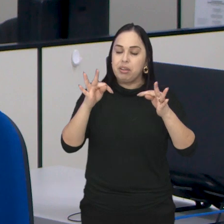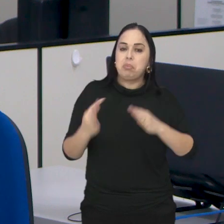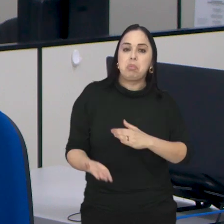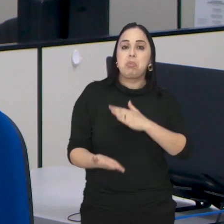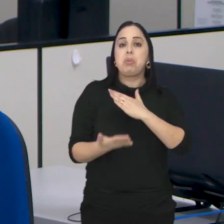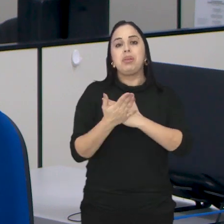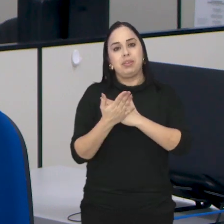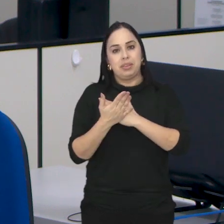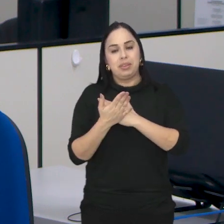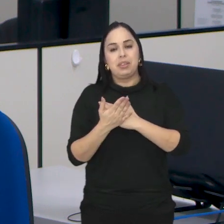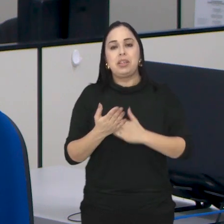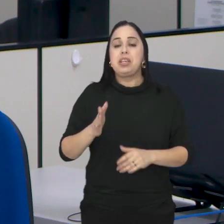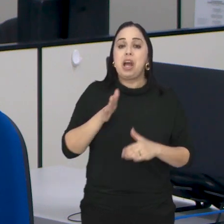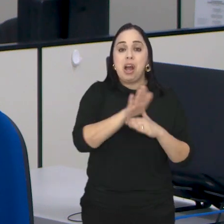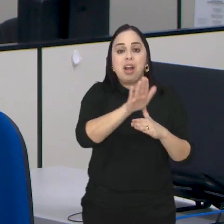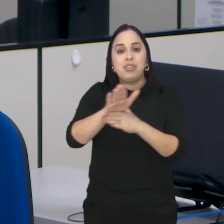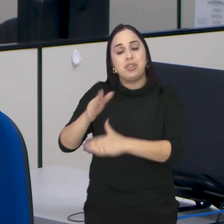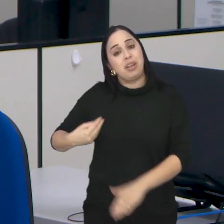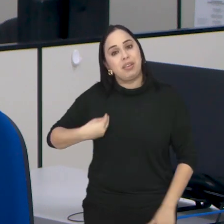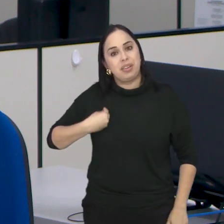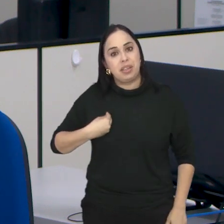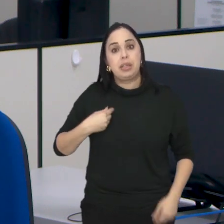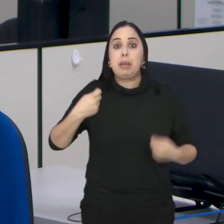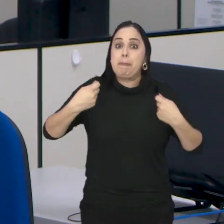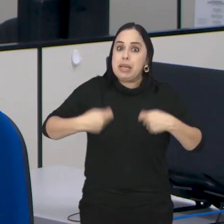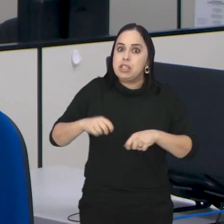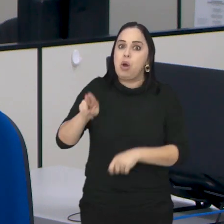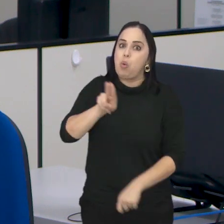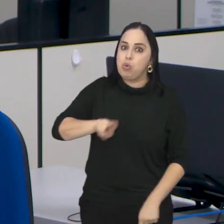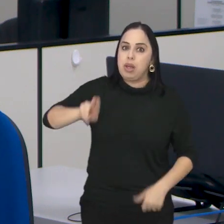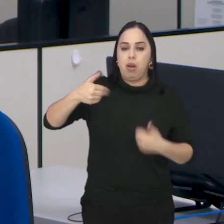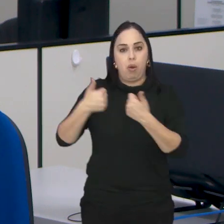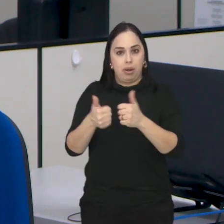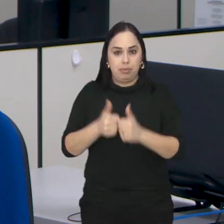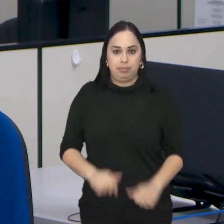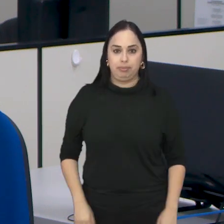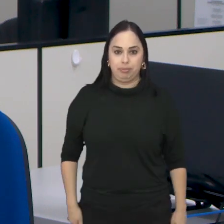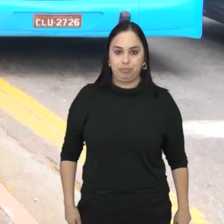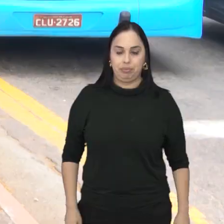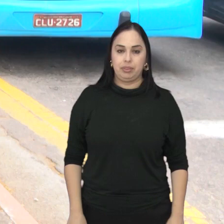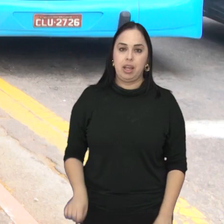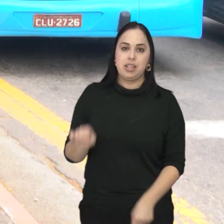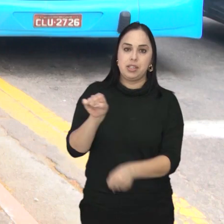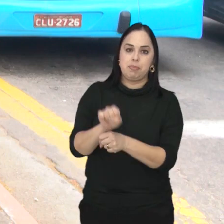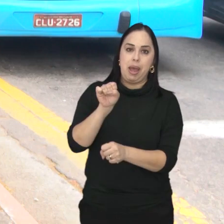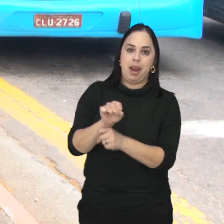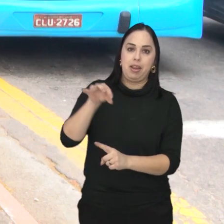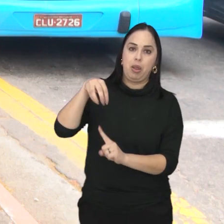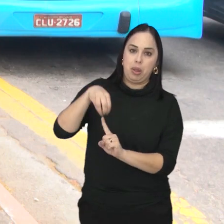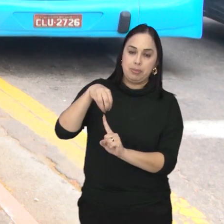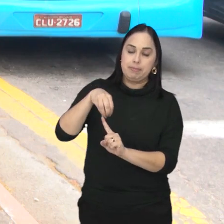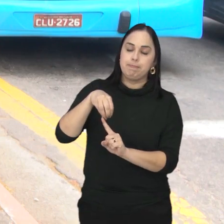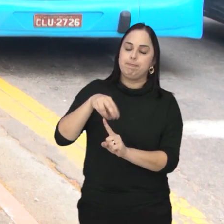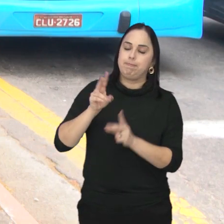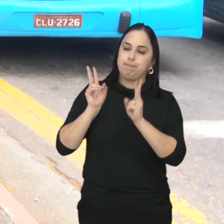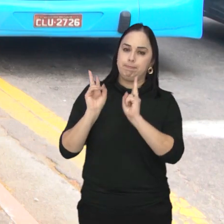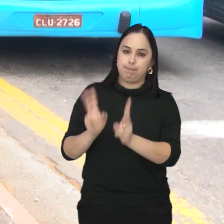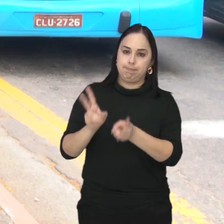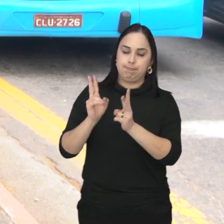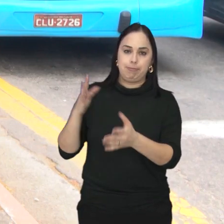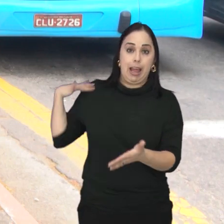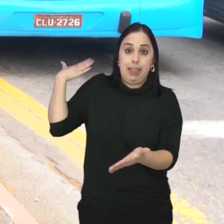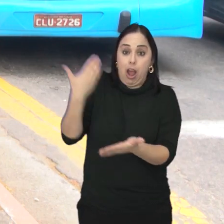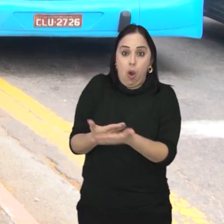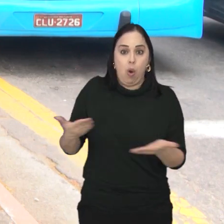e como ela contribui para a vida da população que depende do transporte público. A longa espera no ponto de ônibus